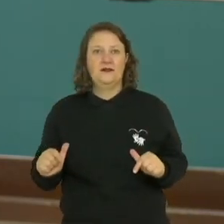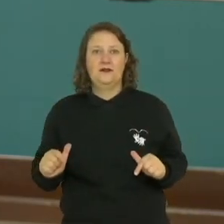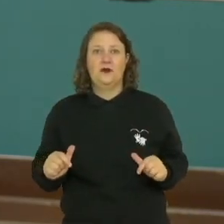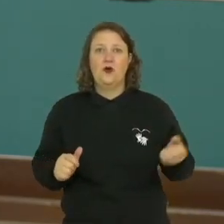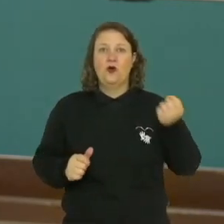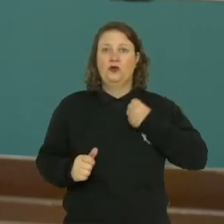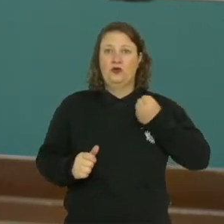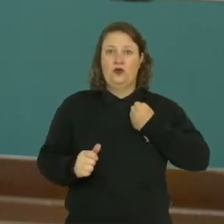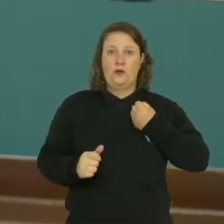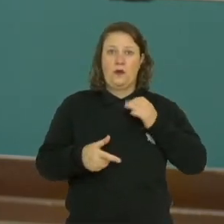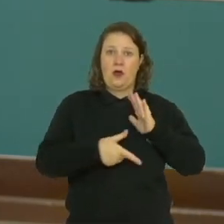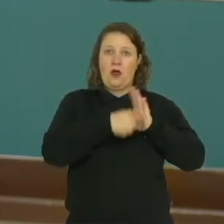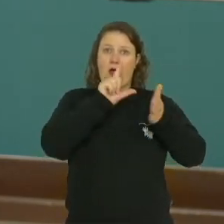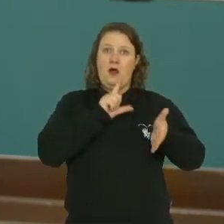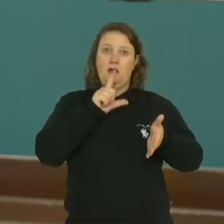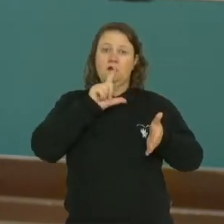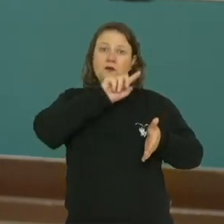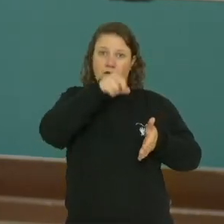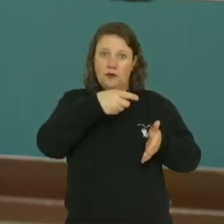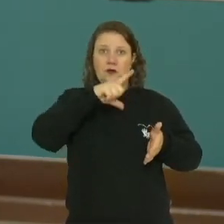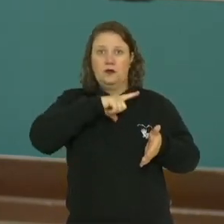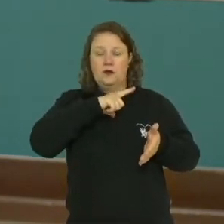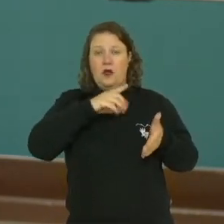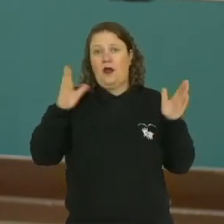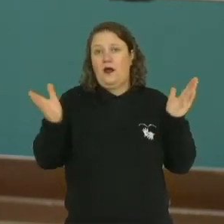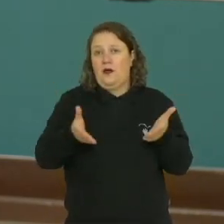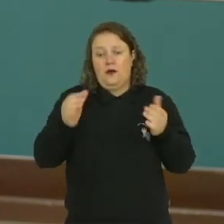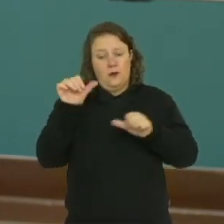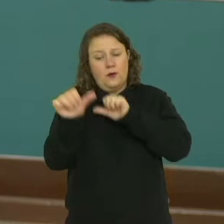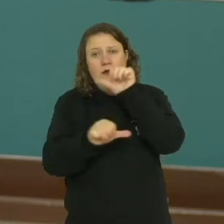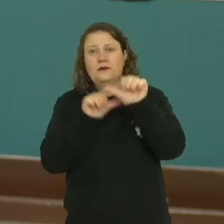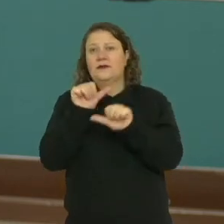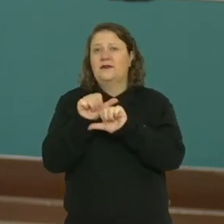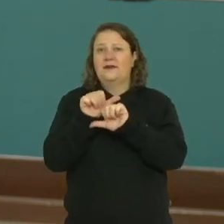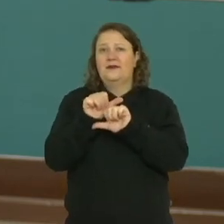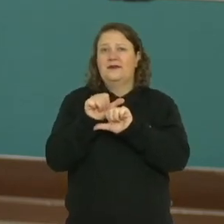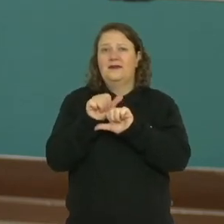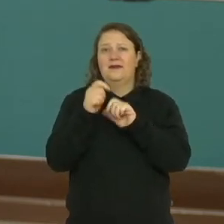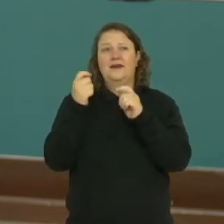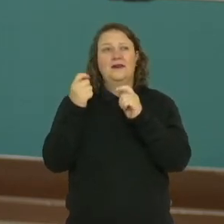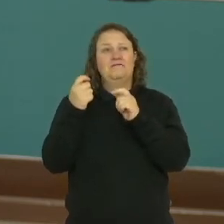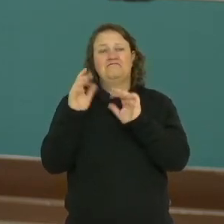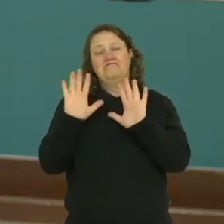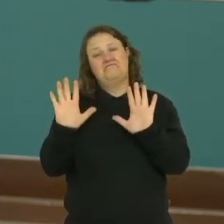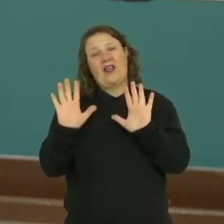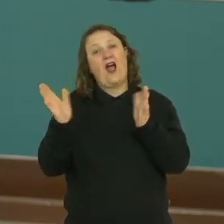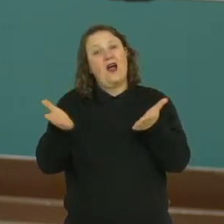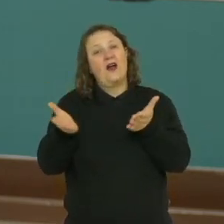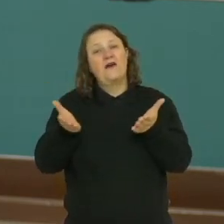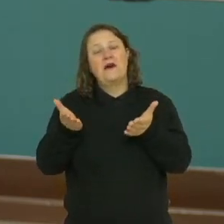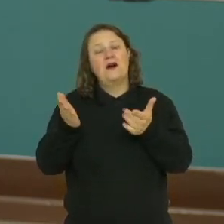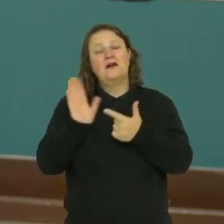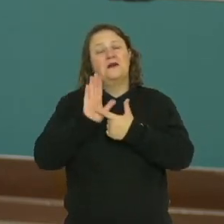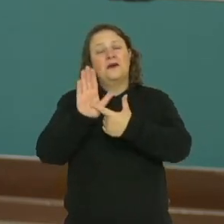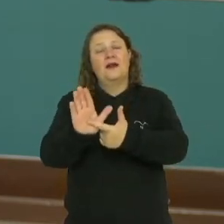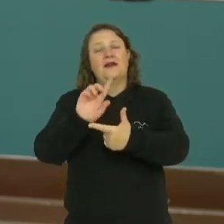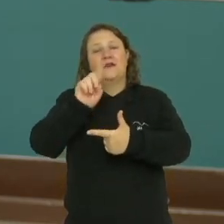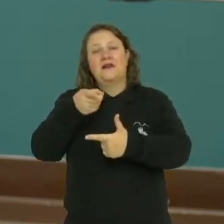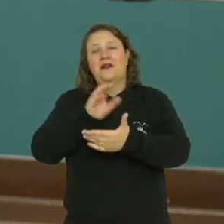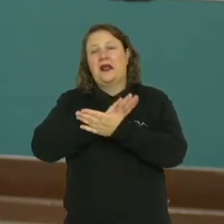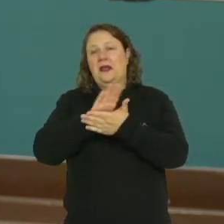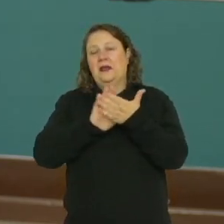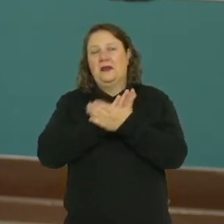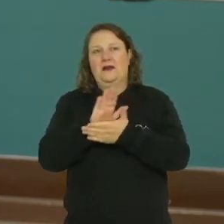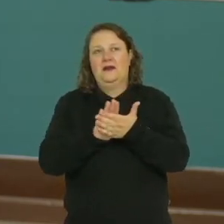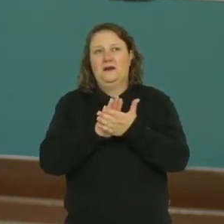tinham vírgula, nossa resposta não tem, né? Então tem que lembrar que não é regrinha dividir número com vírgula, a resposta ter vírgula, não é regra. E